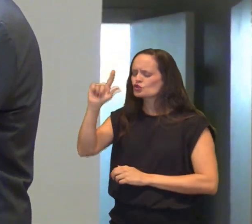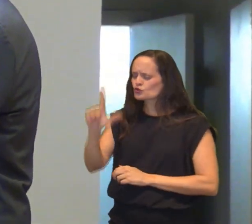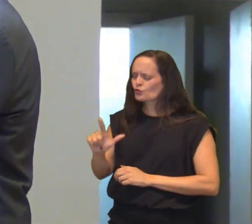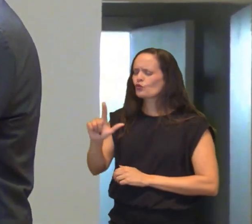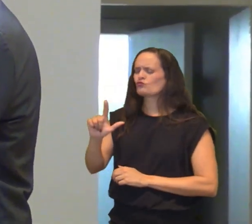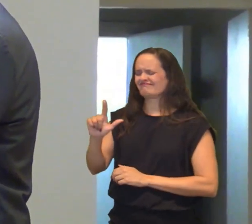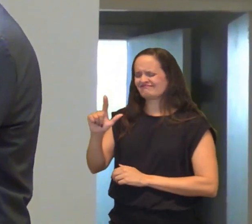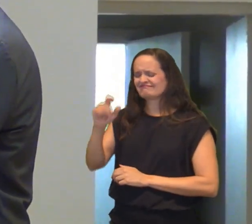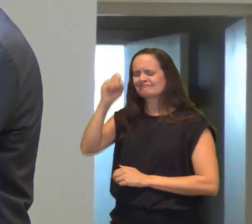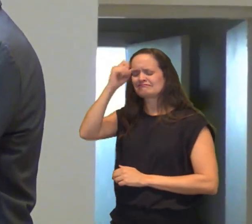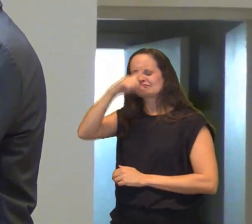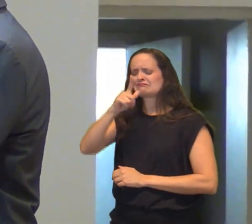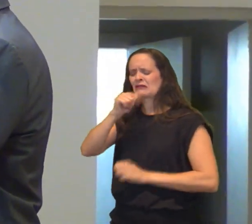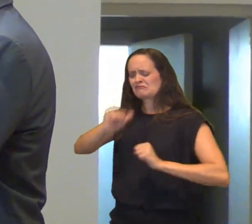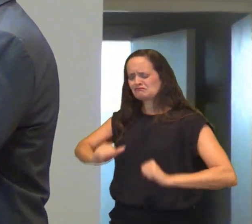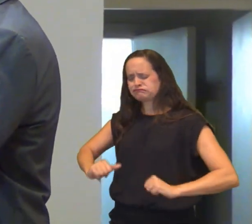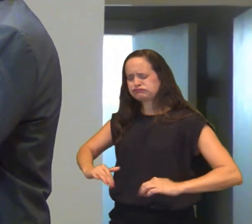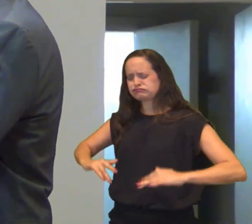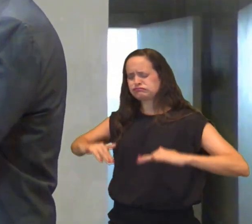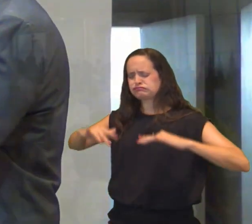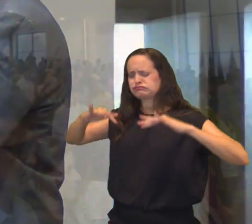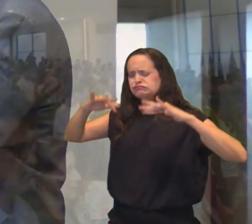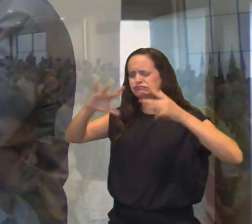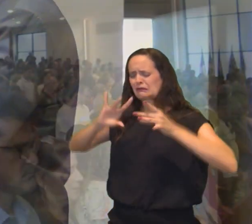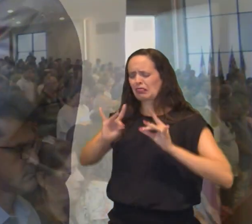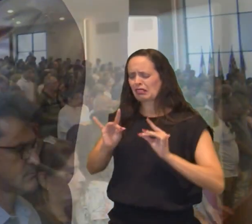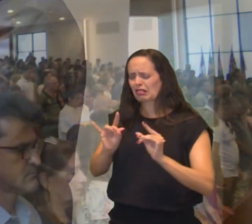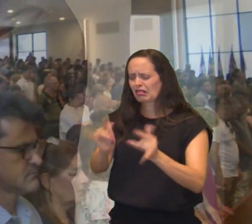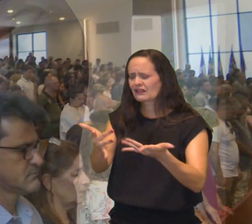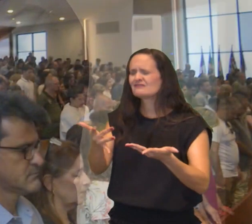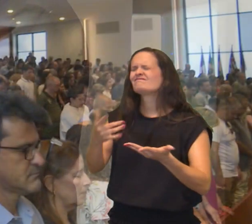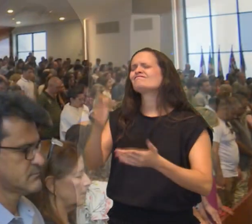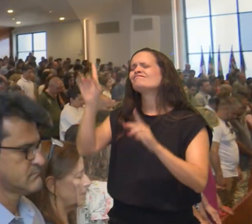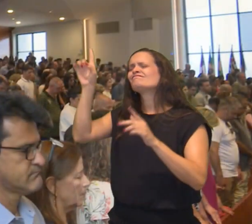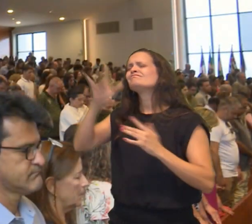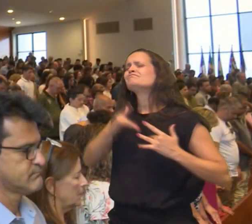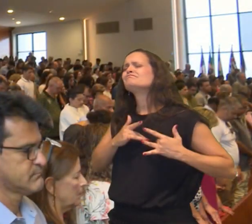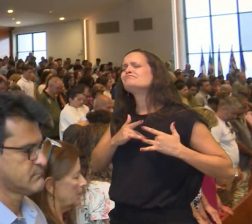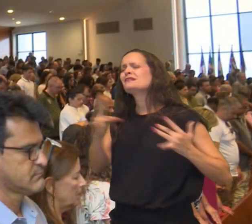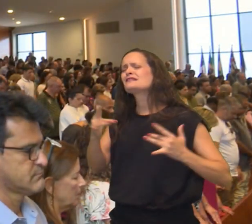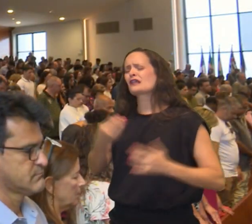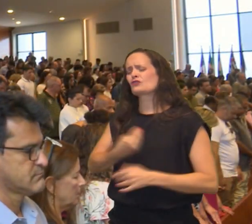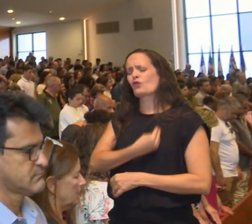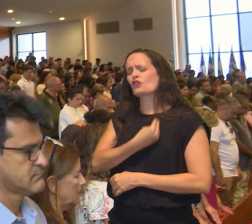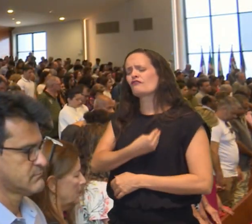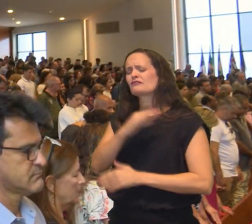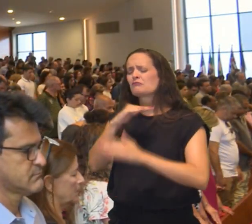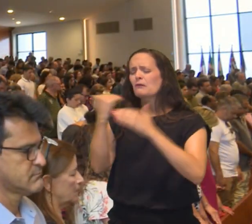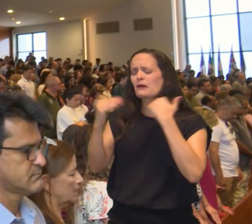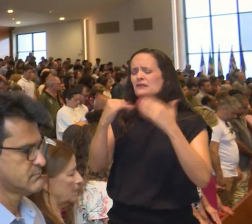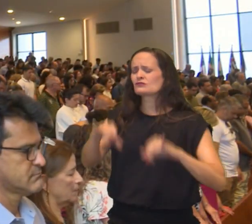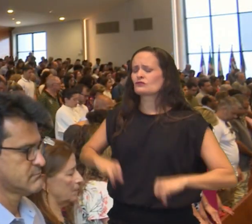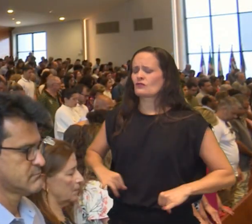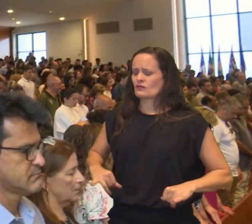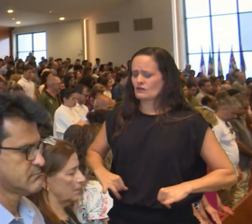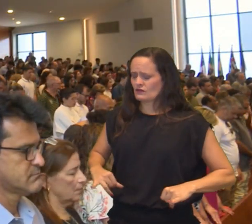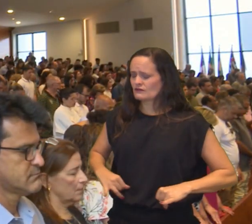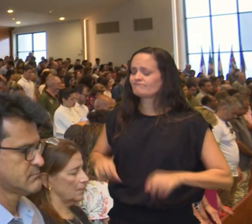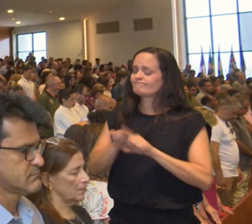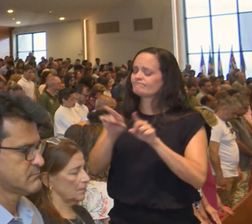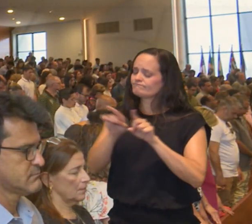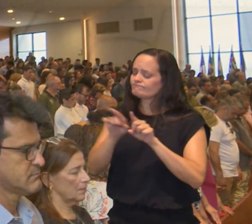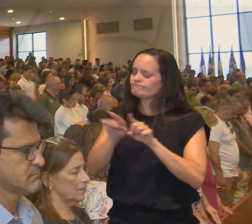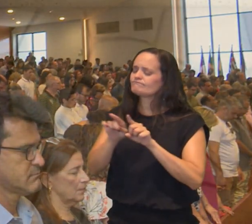passando por calamidades climáticas. Ó Deus, tenha compaixão, tenha misericórdia de tantas vidas que sofrem, Pai. Também, ó Deus,